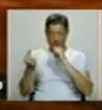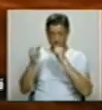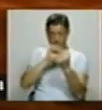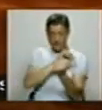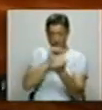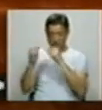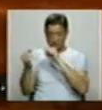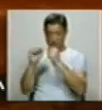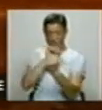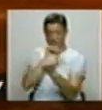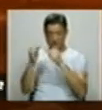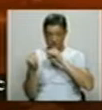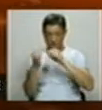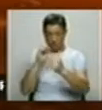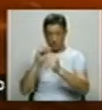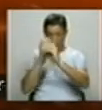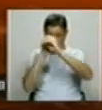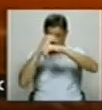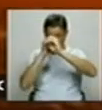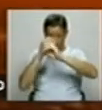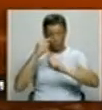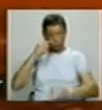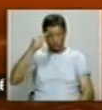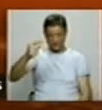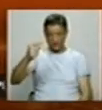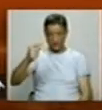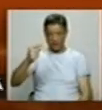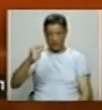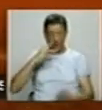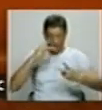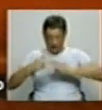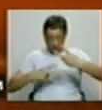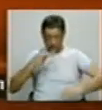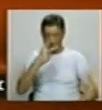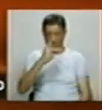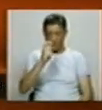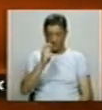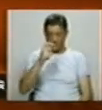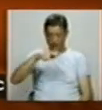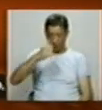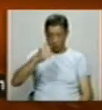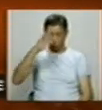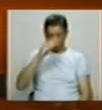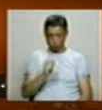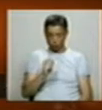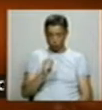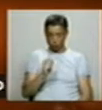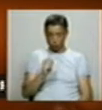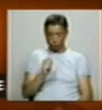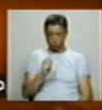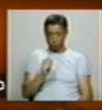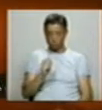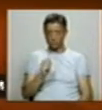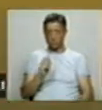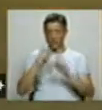nos disseram todos estes telescópios e missões que analisaram Vênus? É que o albedo de Vênus, já vou descodificar, o